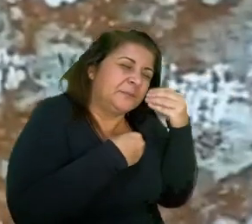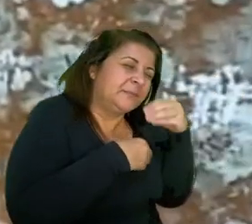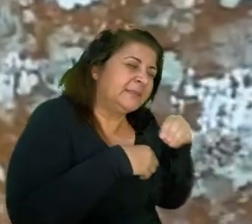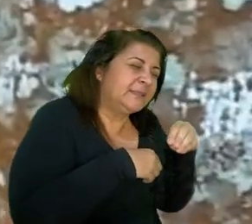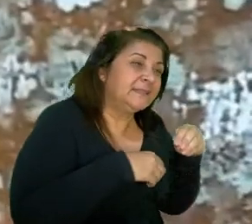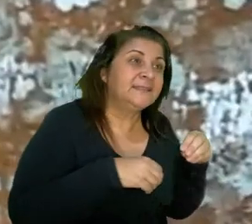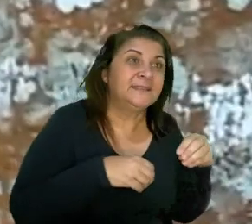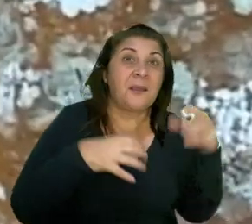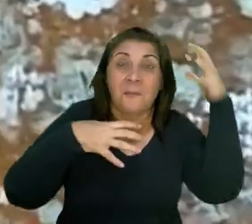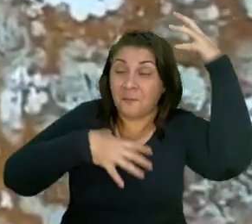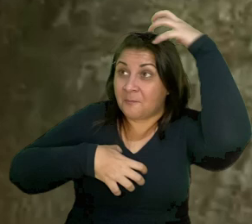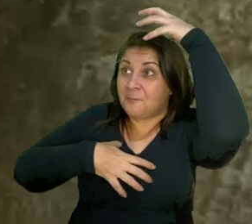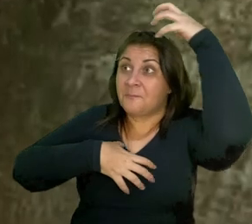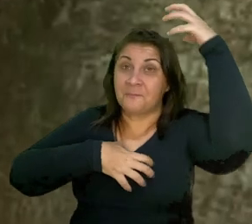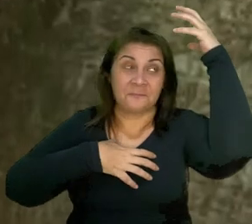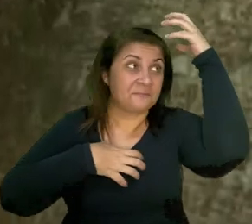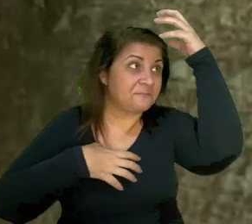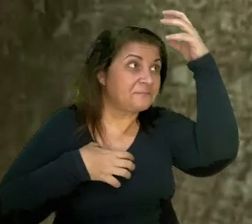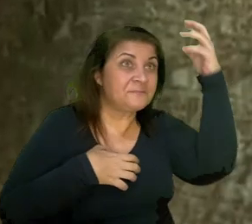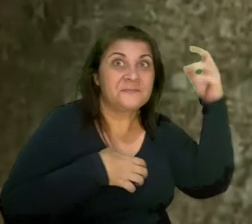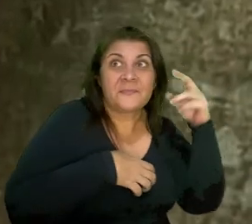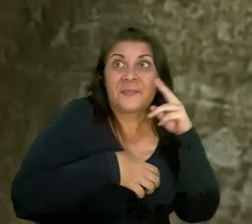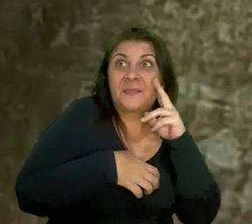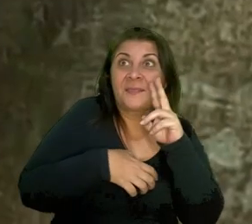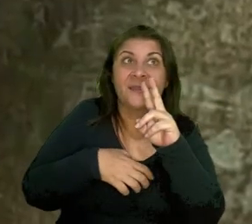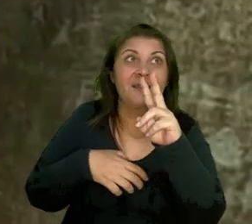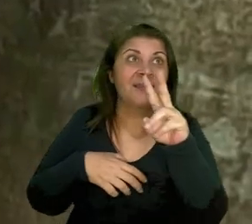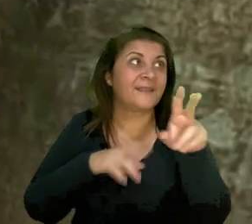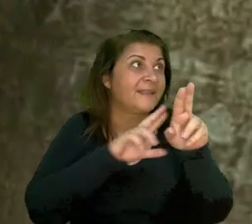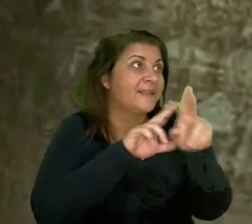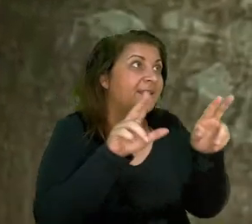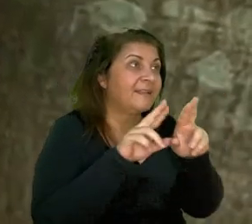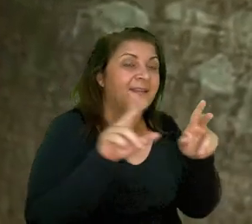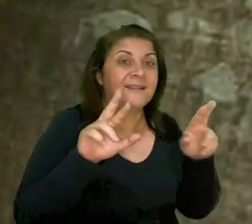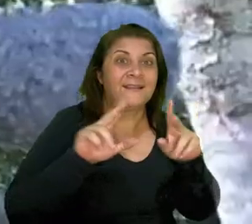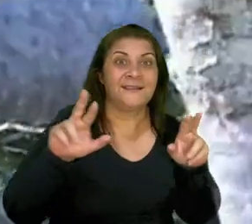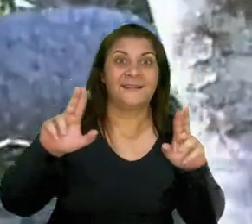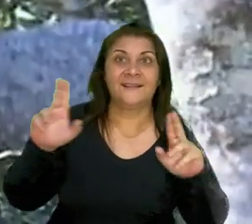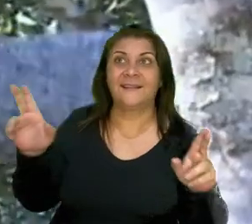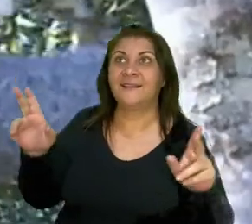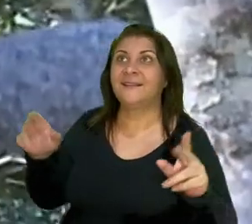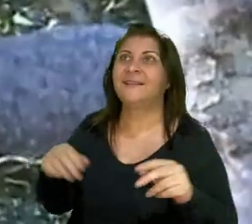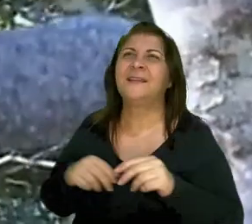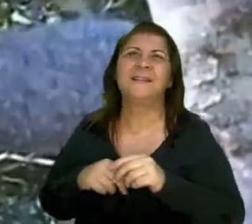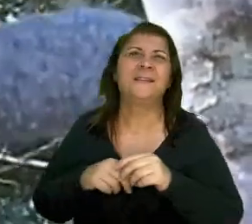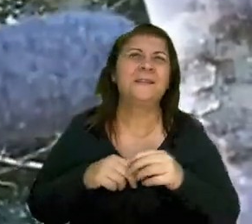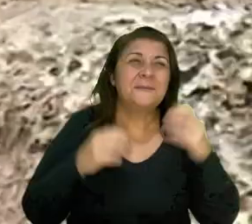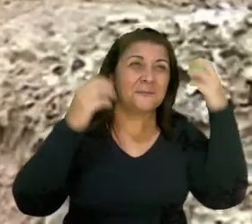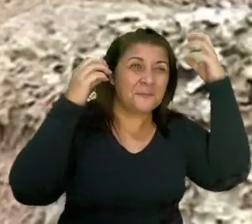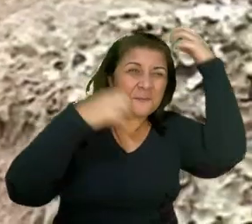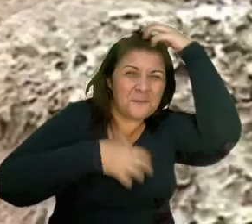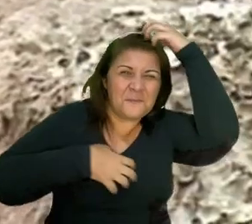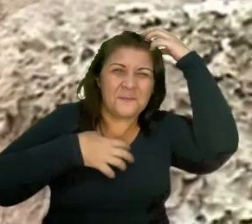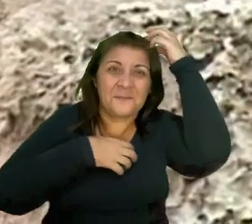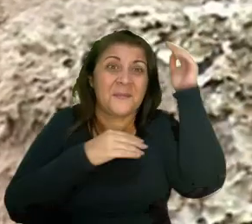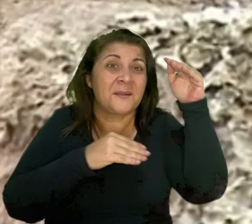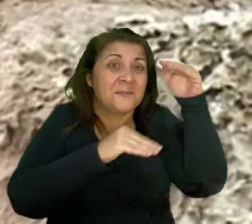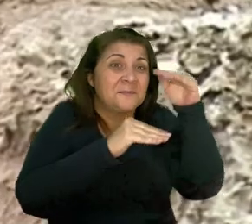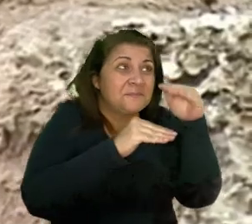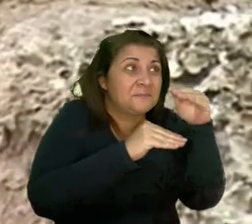mico, leão dourado, macaco, muriquico, saguí,